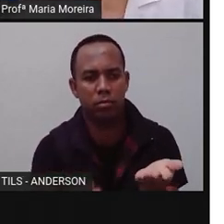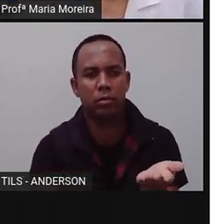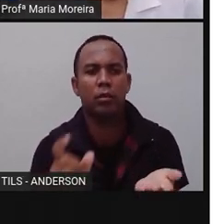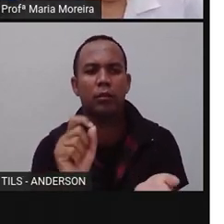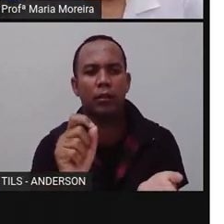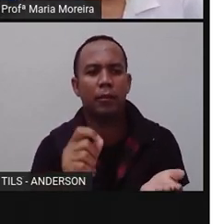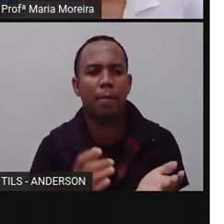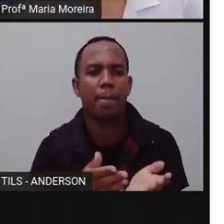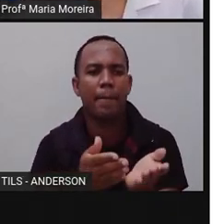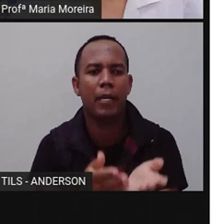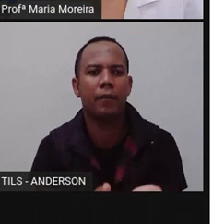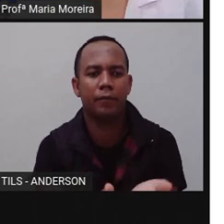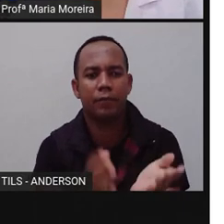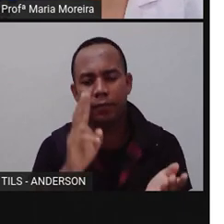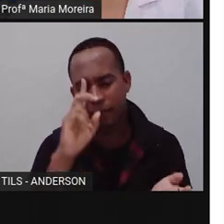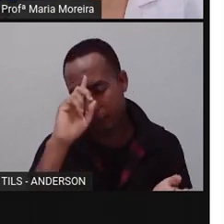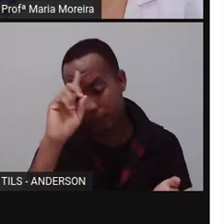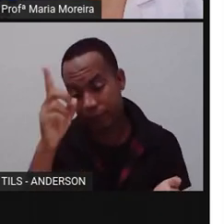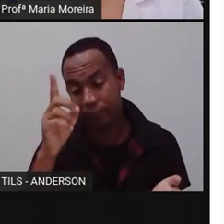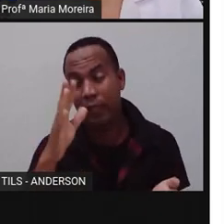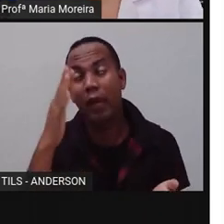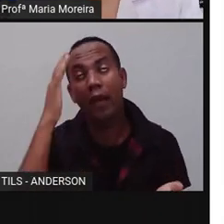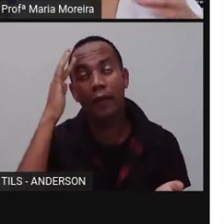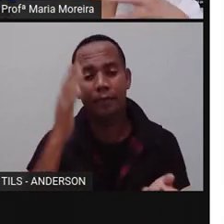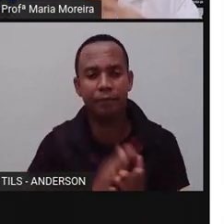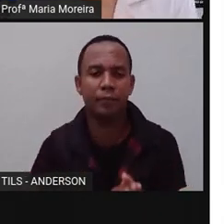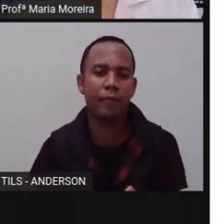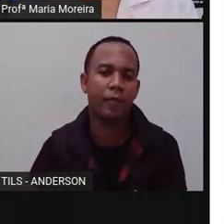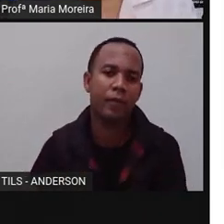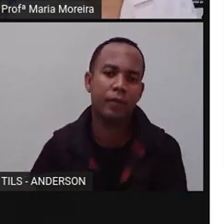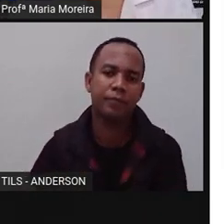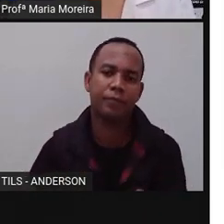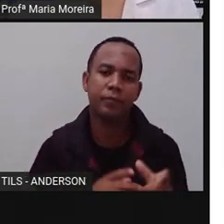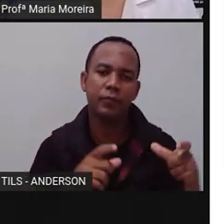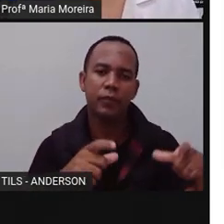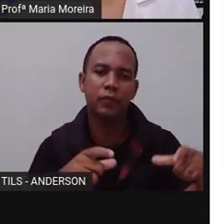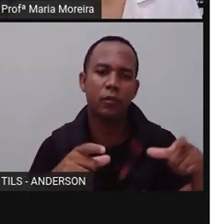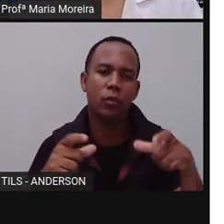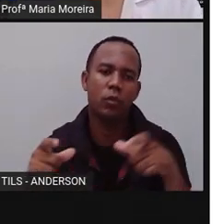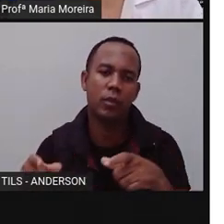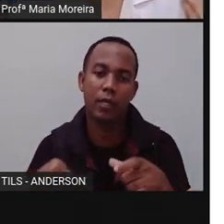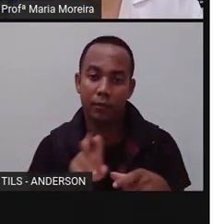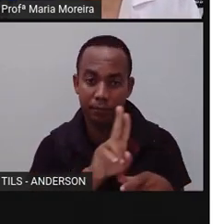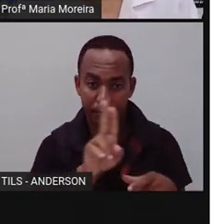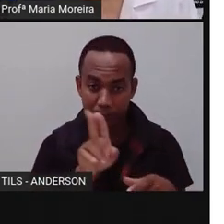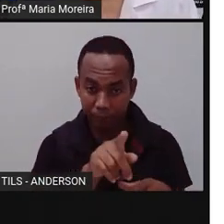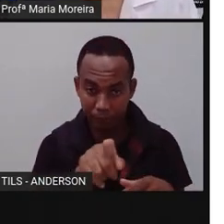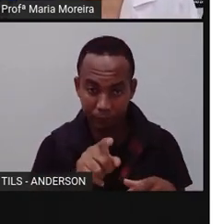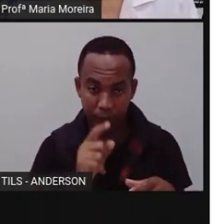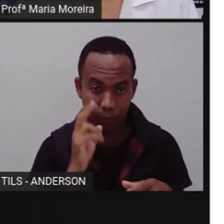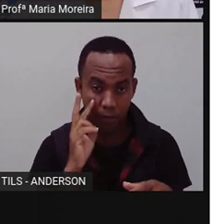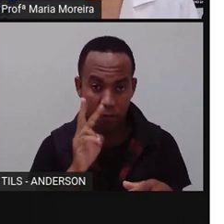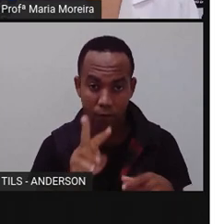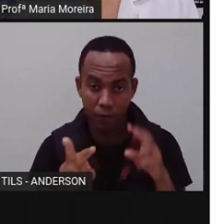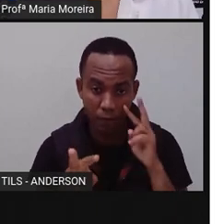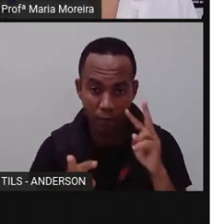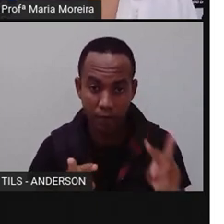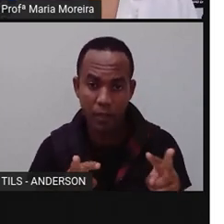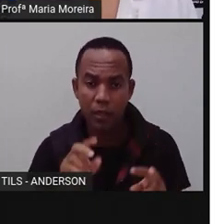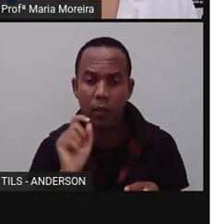locomover com facilidade, certo? Então, nesses locais aí, a gente vai conseguir ver,